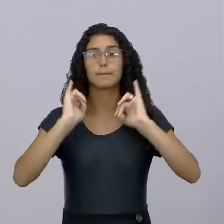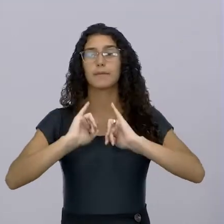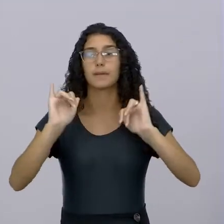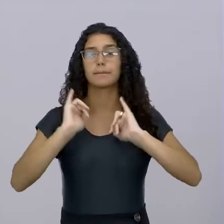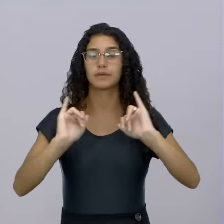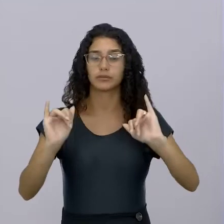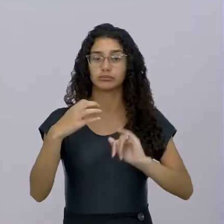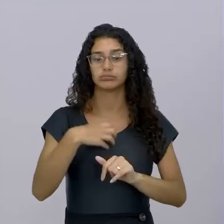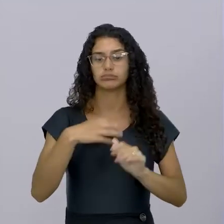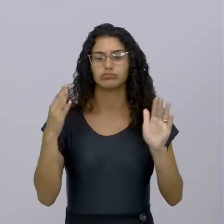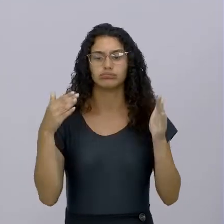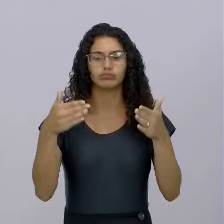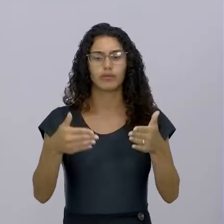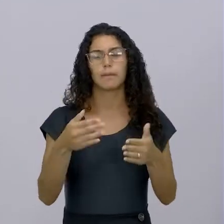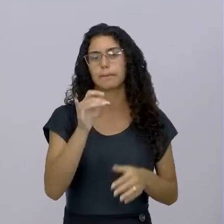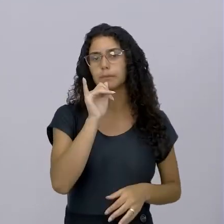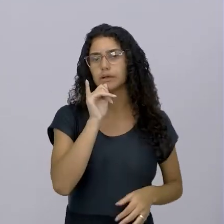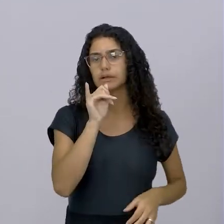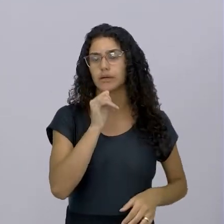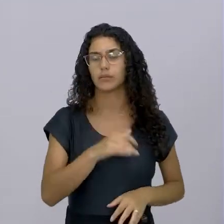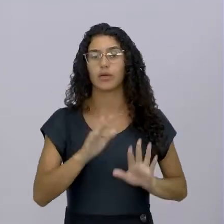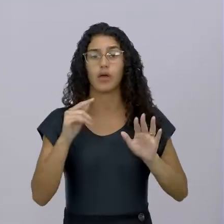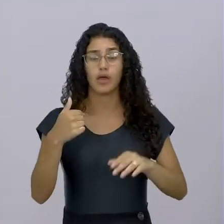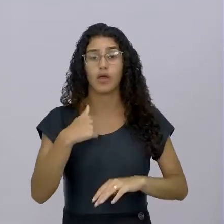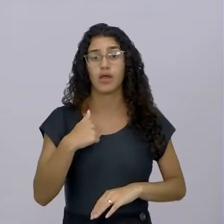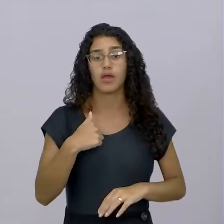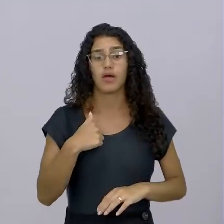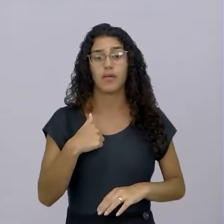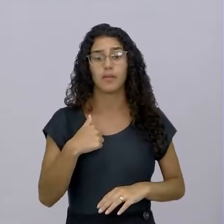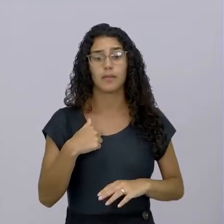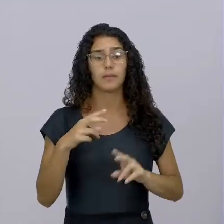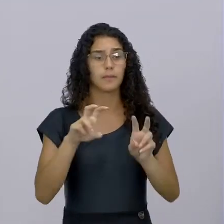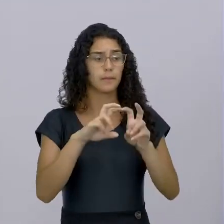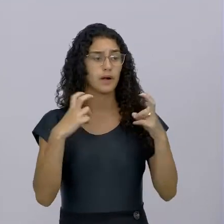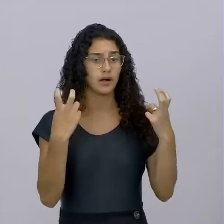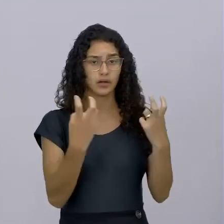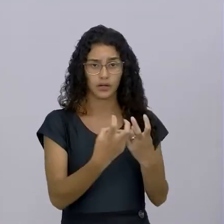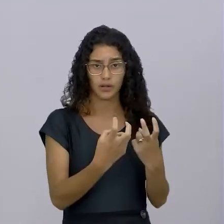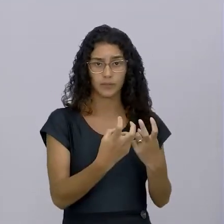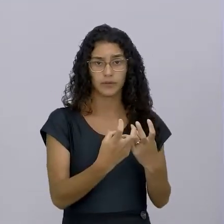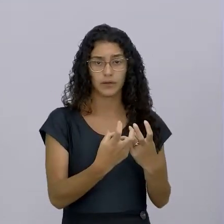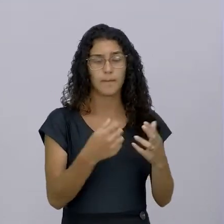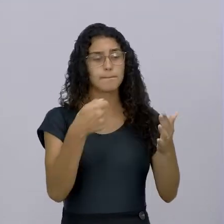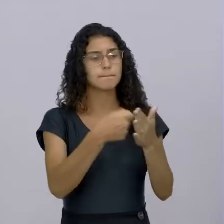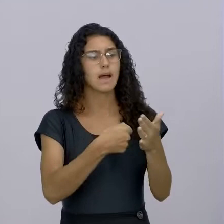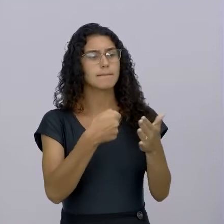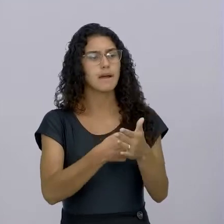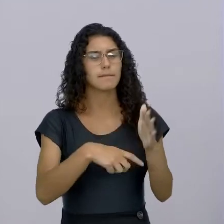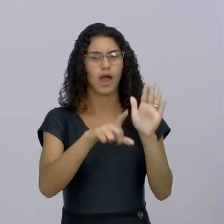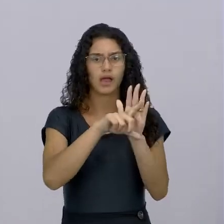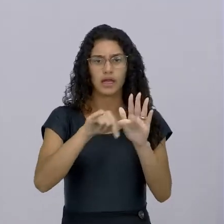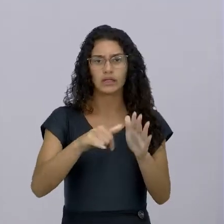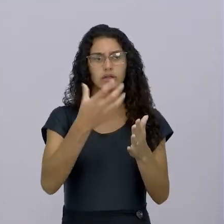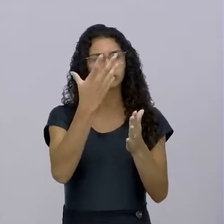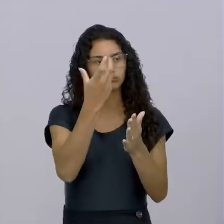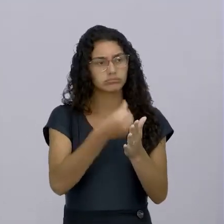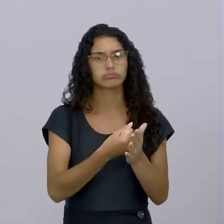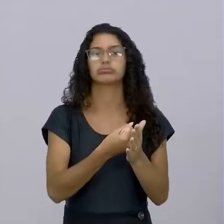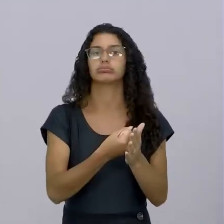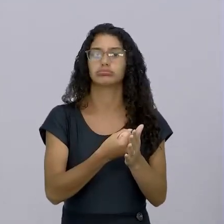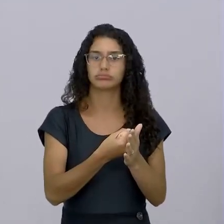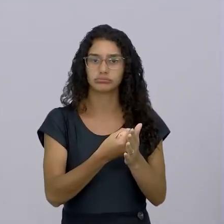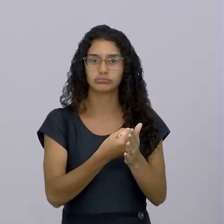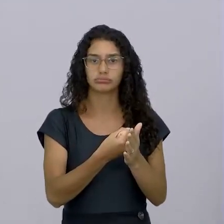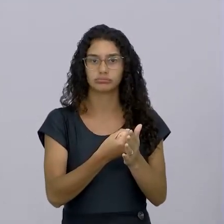sentido de, por exemplo, olha, eu vou na Câmara lutar para que tal lei seja